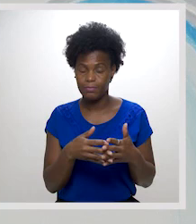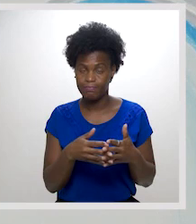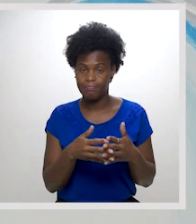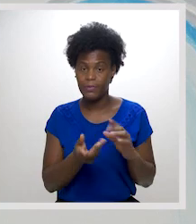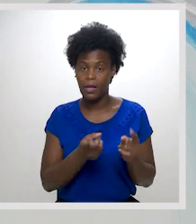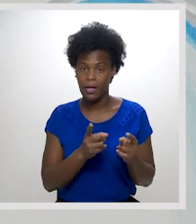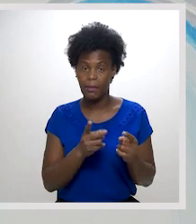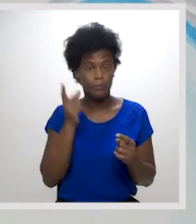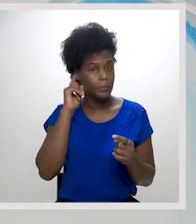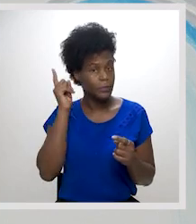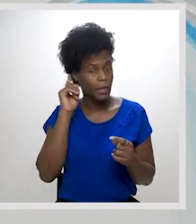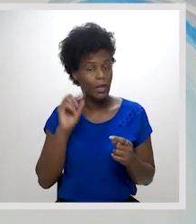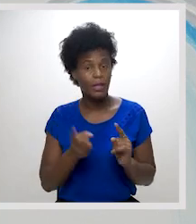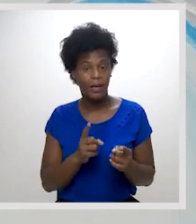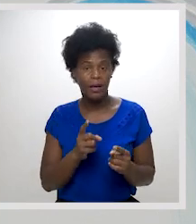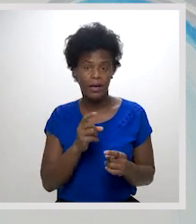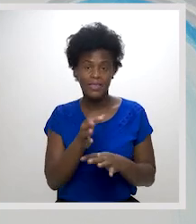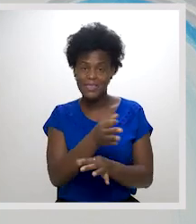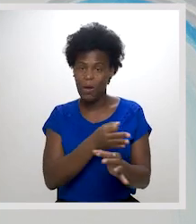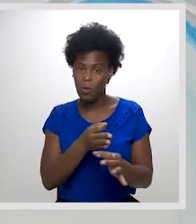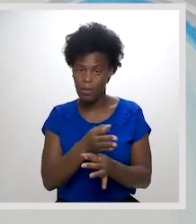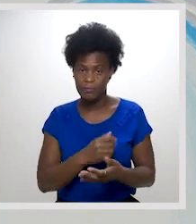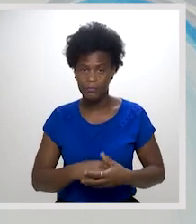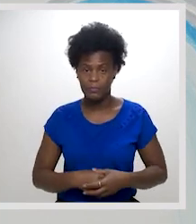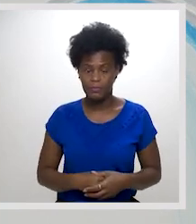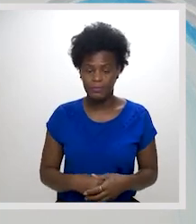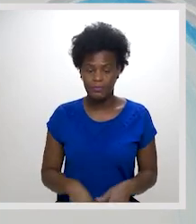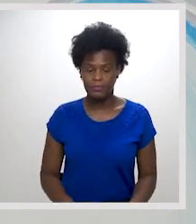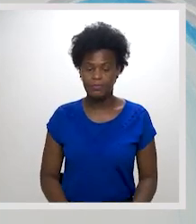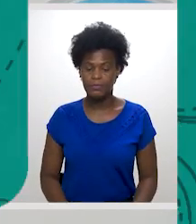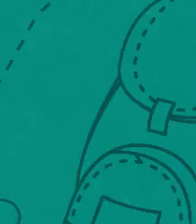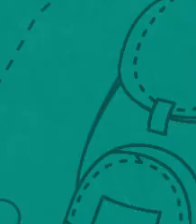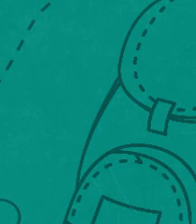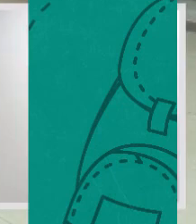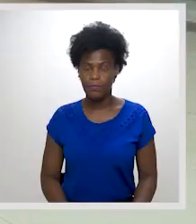estrutura que é tão importante, que é a célula.